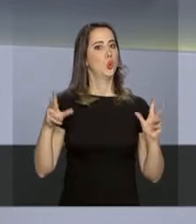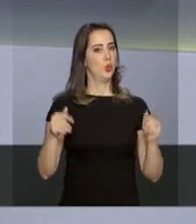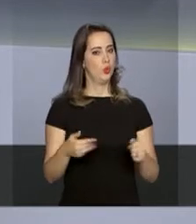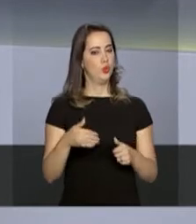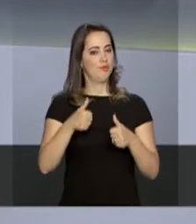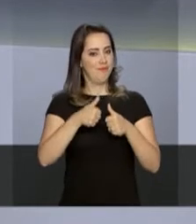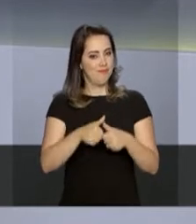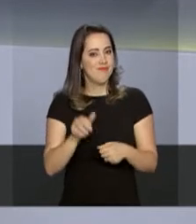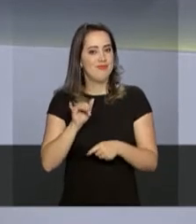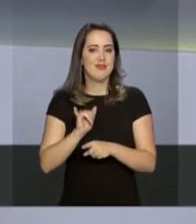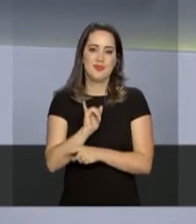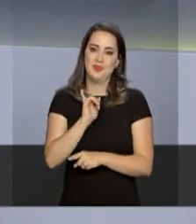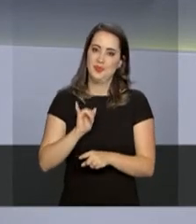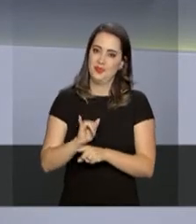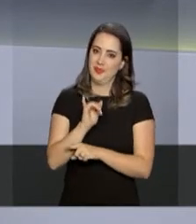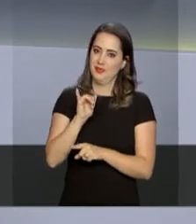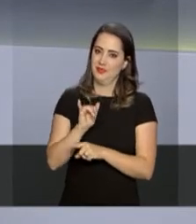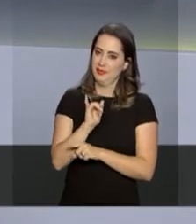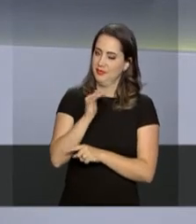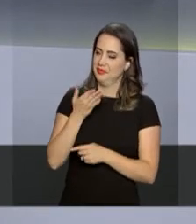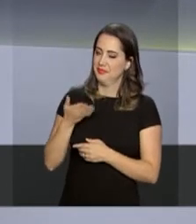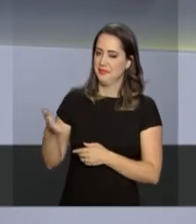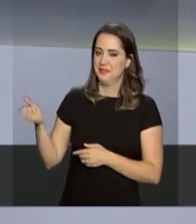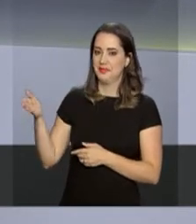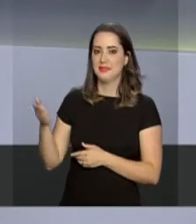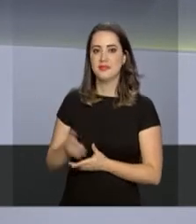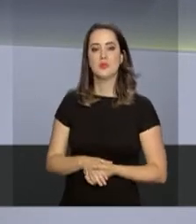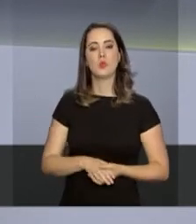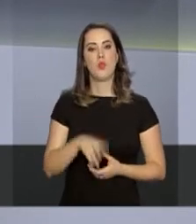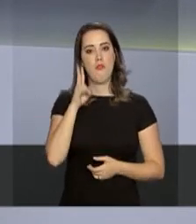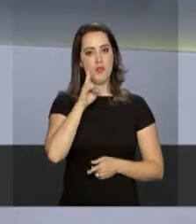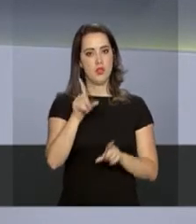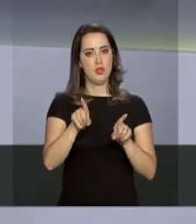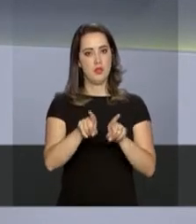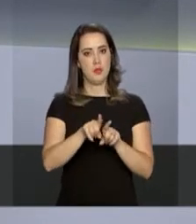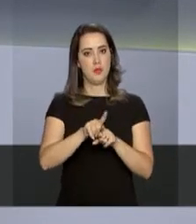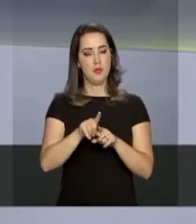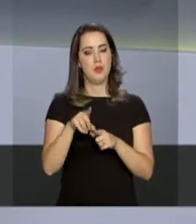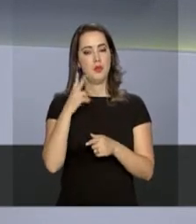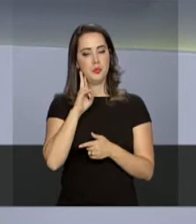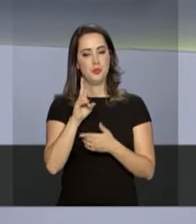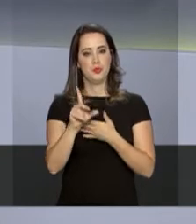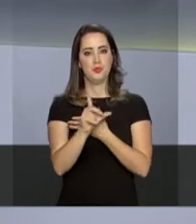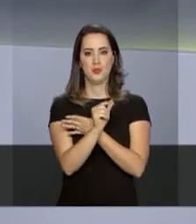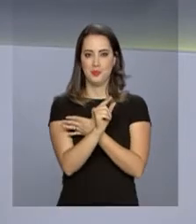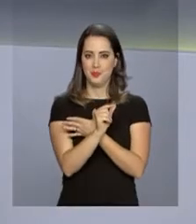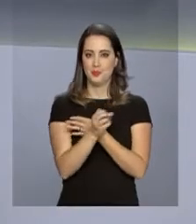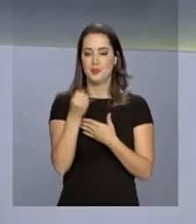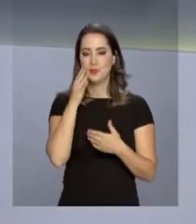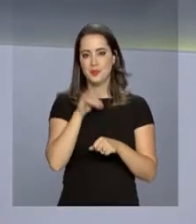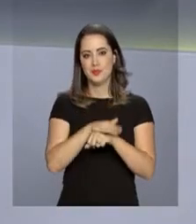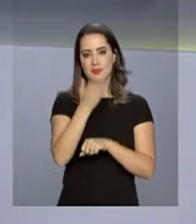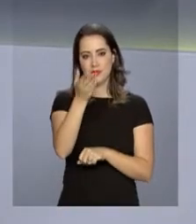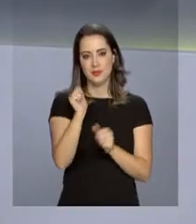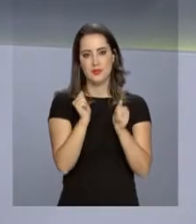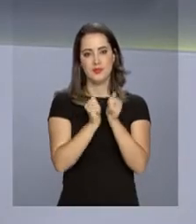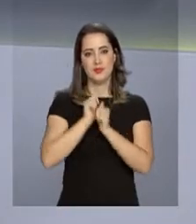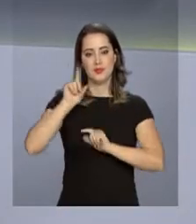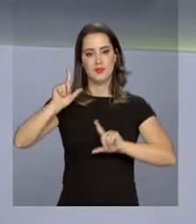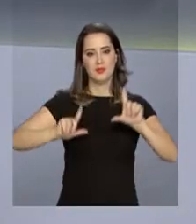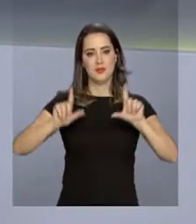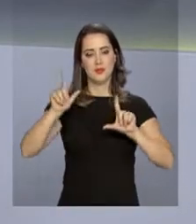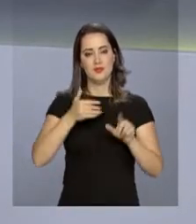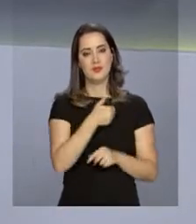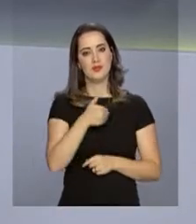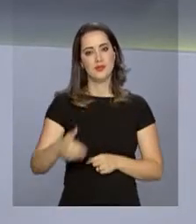as reportagens estão disponíveis em nosso canal no youtube acesse também o nosso perfil no twitter uma boa noite pra você e até